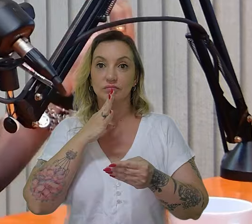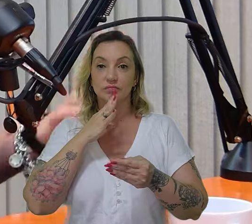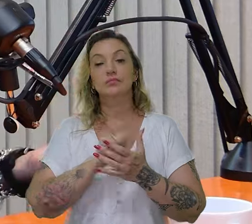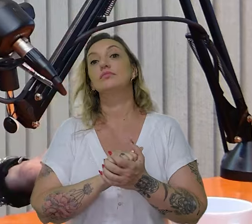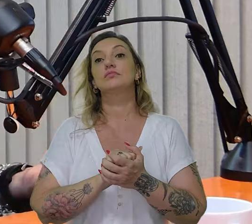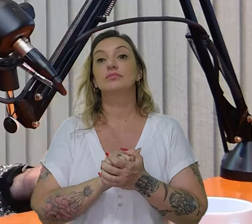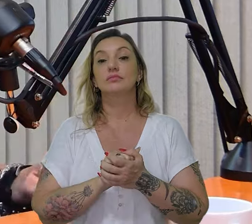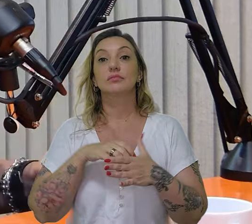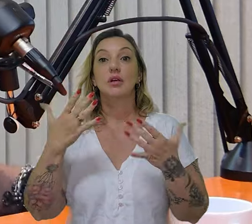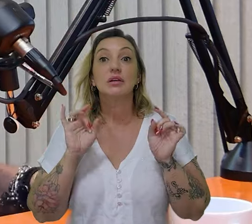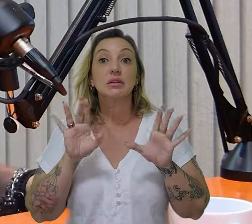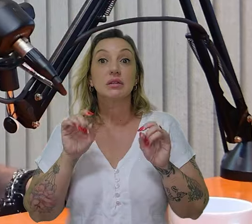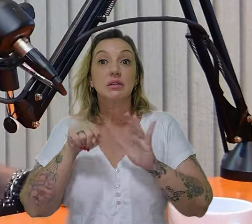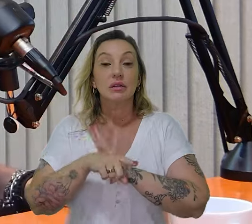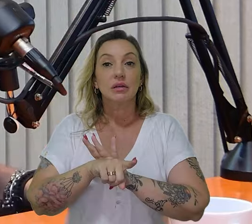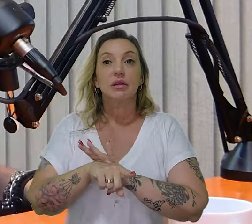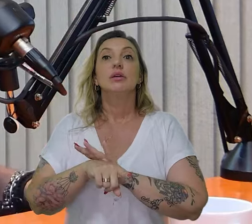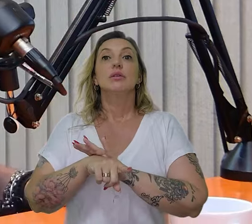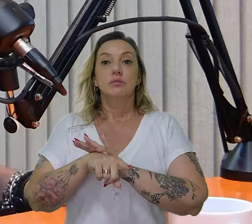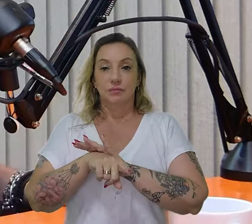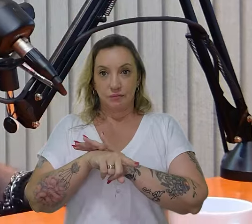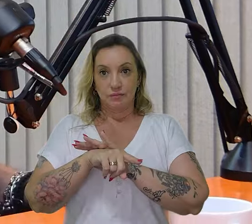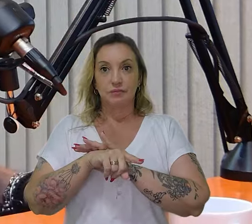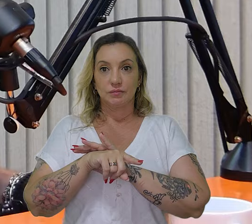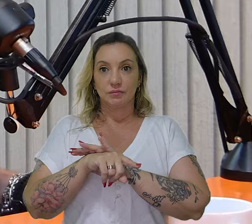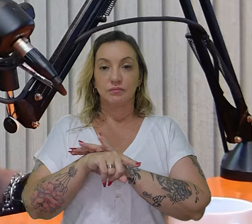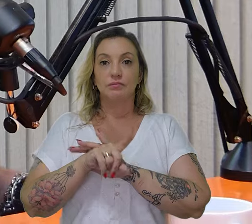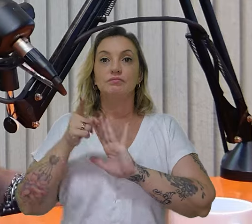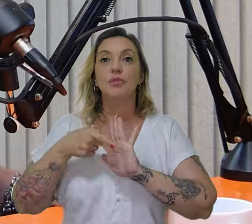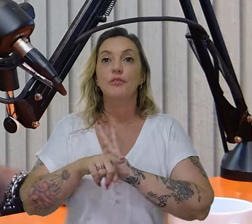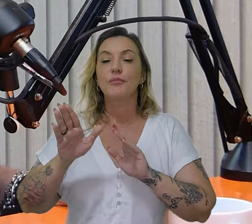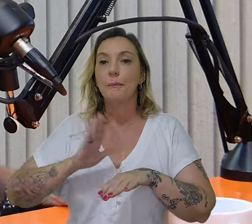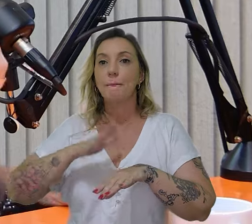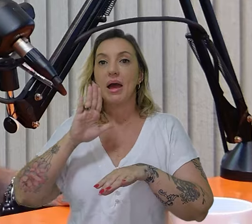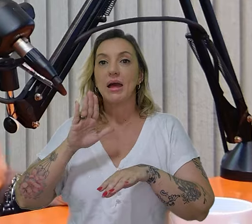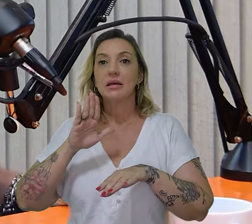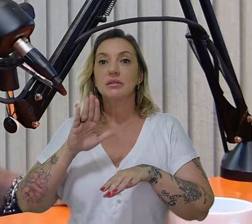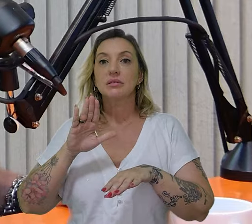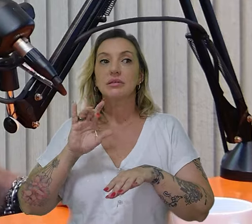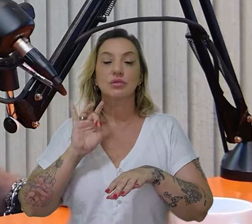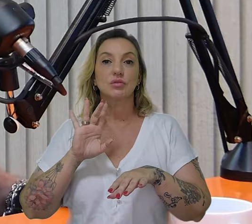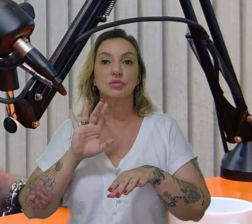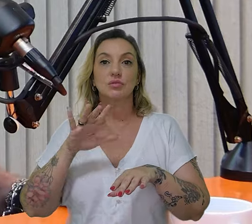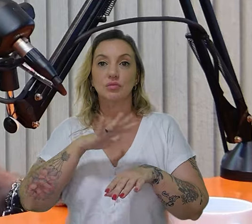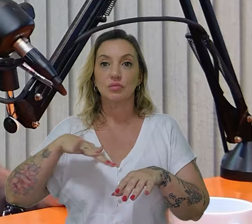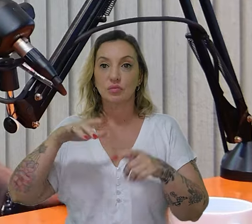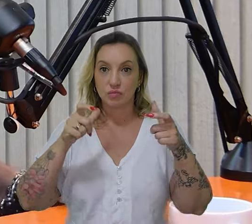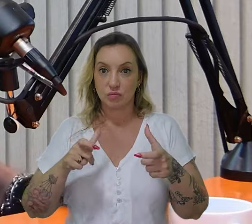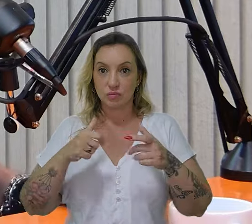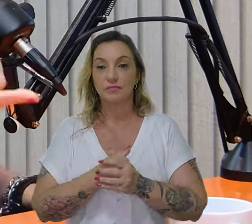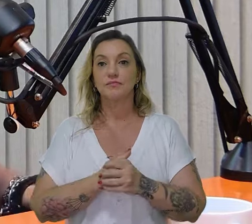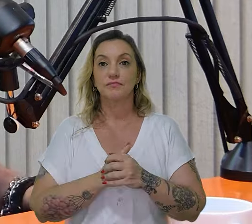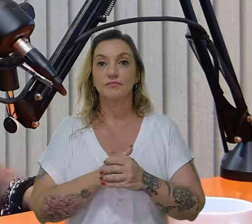quando você se especializa você fica muito mais profund em um determinado mercado uhum